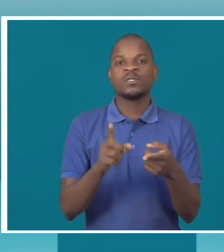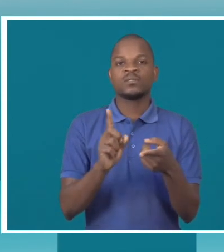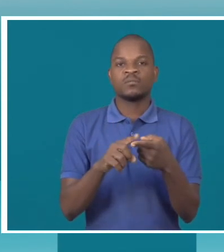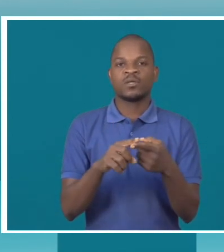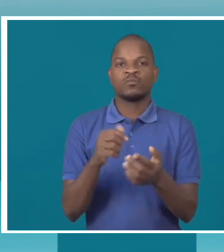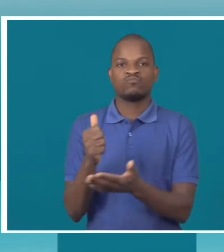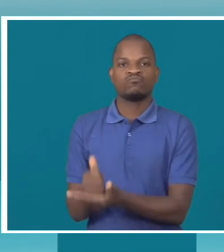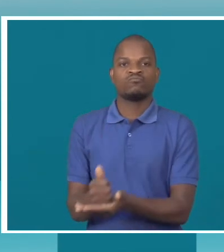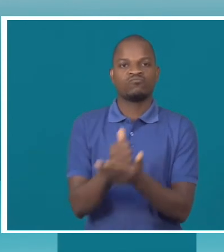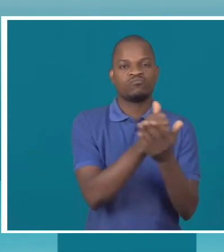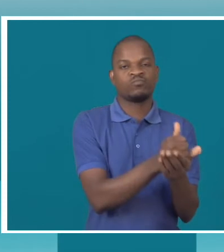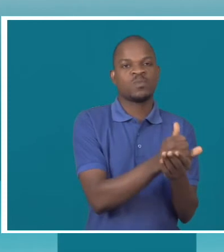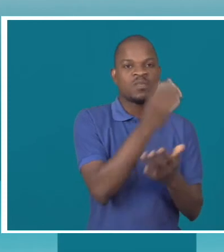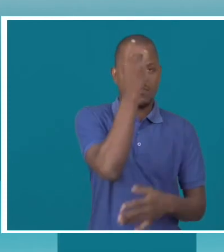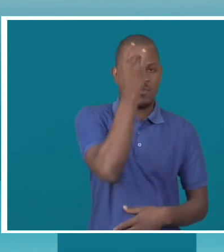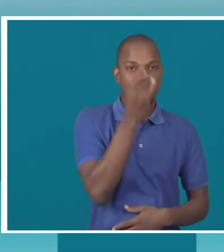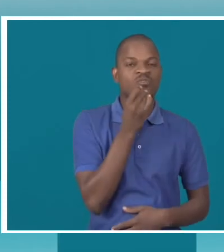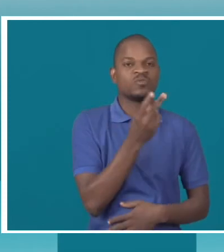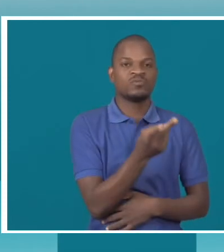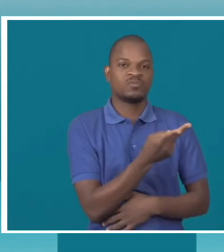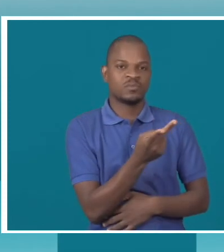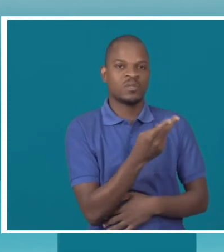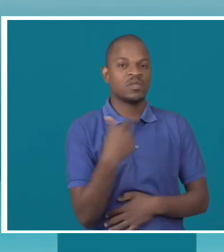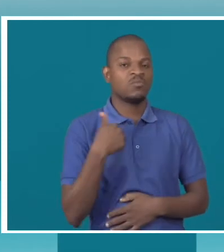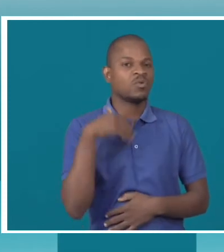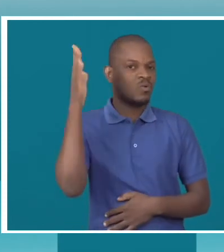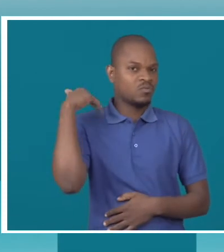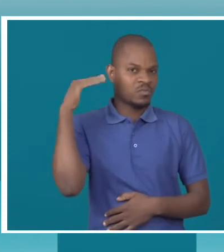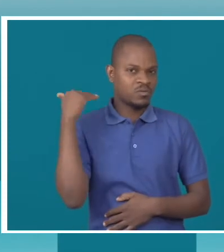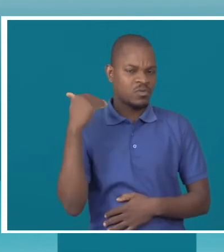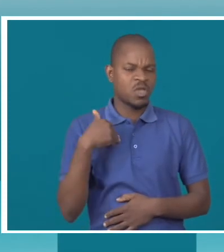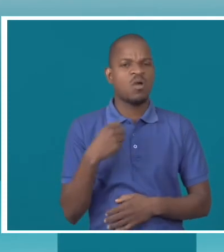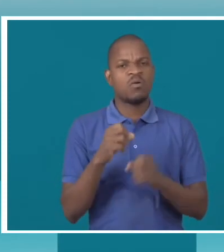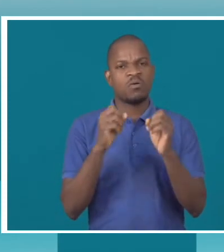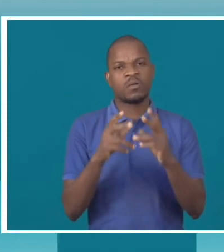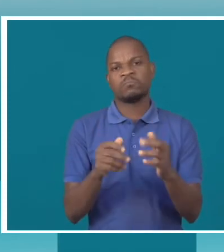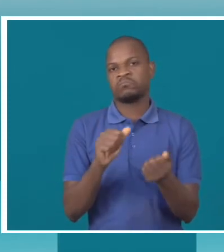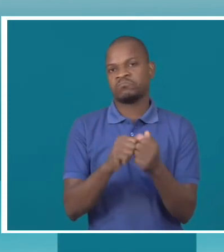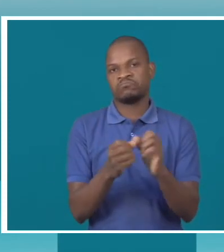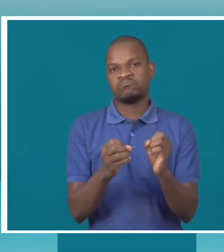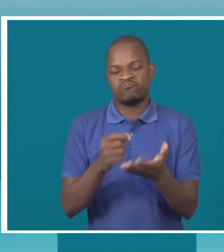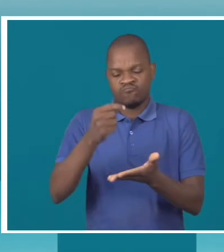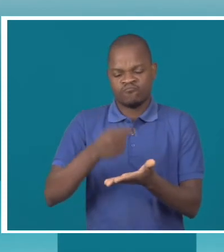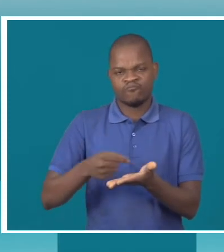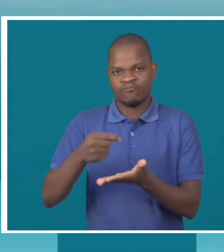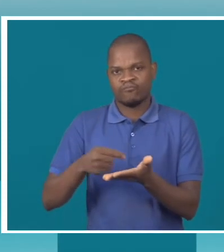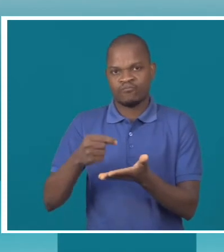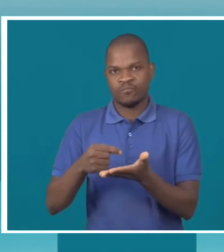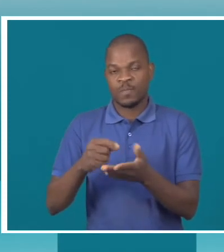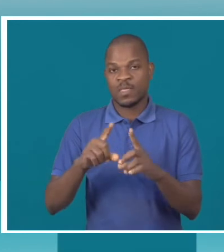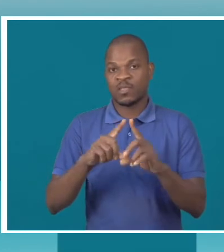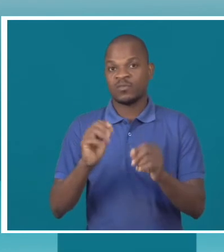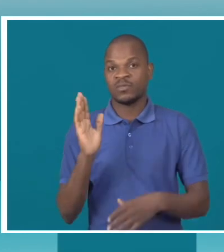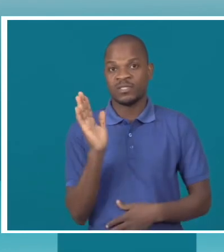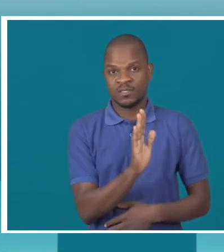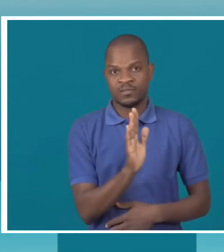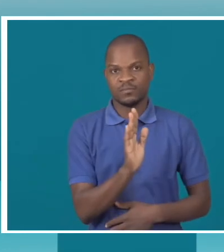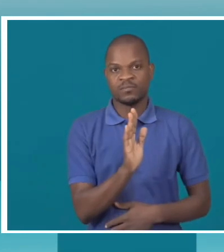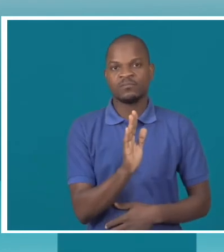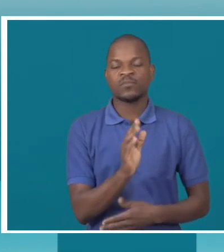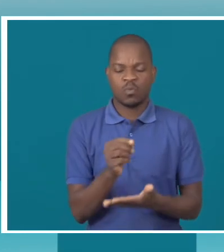e queremos fazer um tributo a Carlos e Zé da Hong então é eu que escrevi tudo sobre